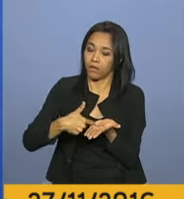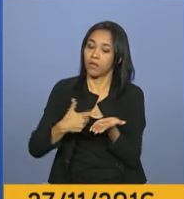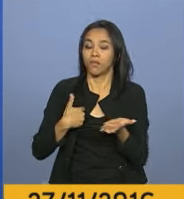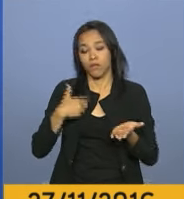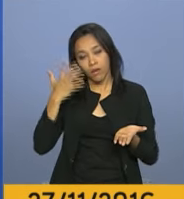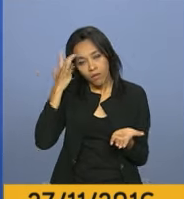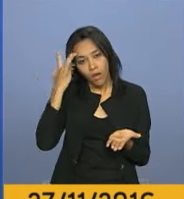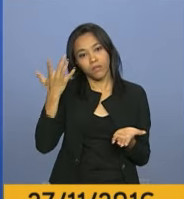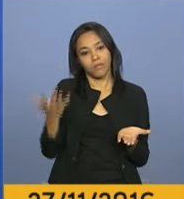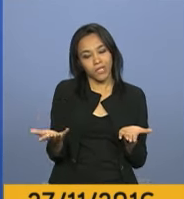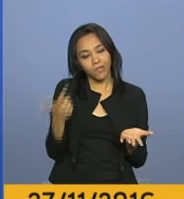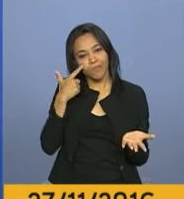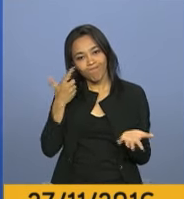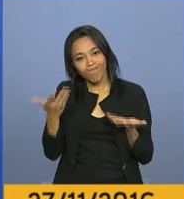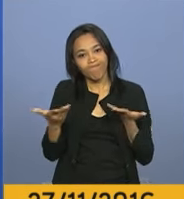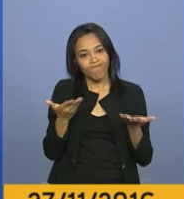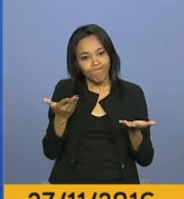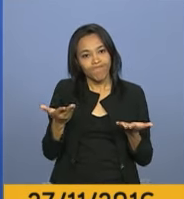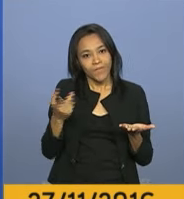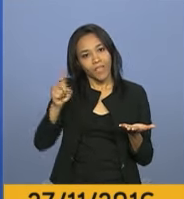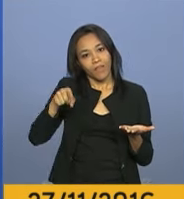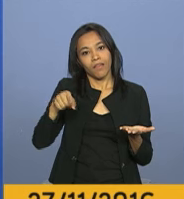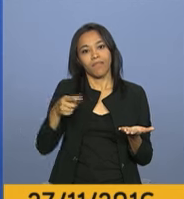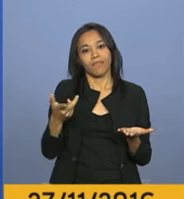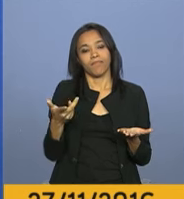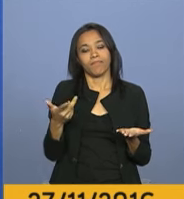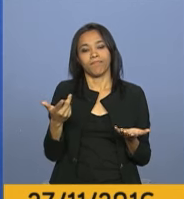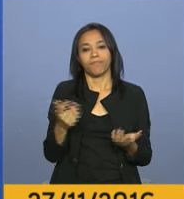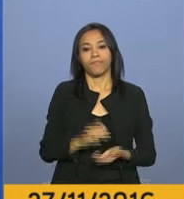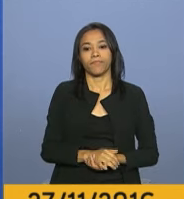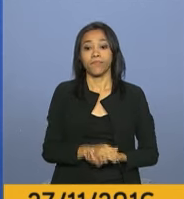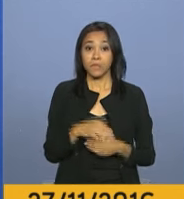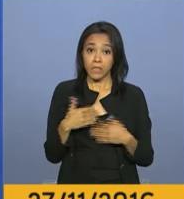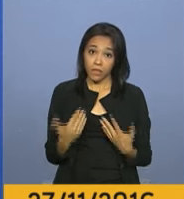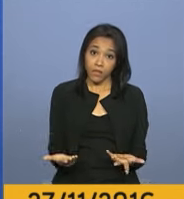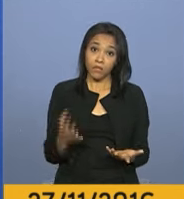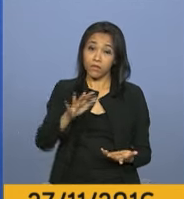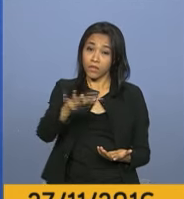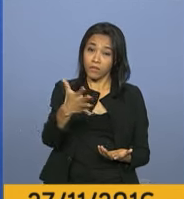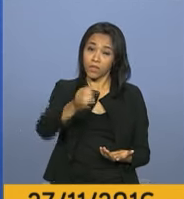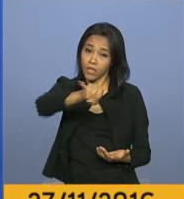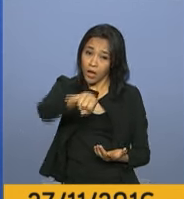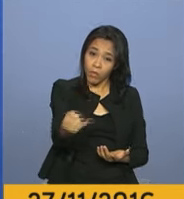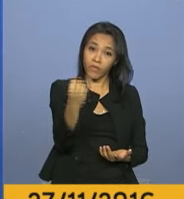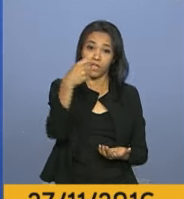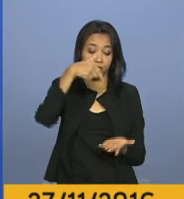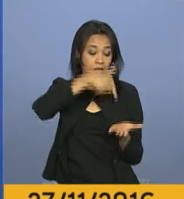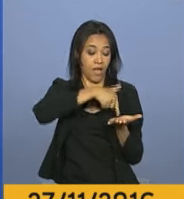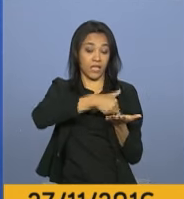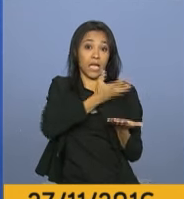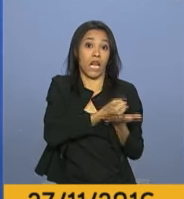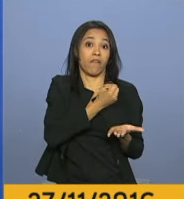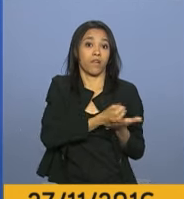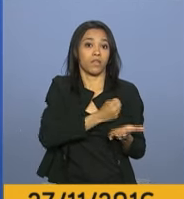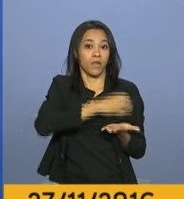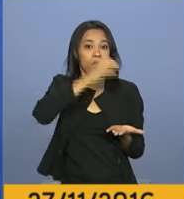convenhamos, é uma depuração dos costumes. Não é? Então, talvez aproveitando essa gravação